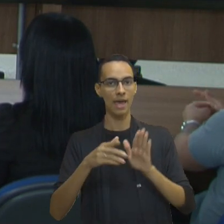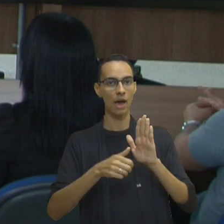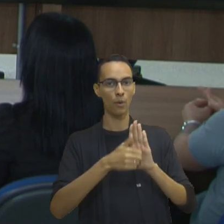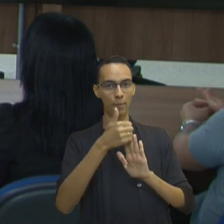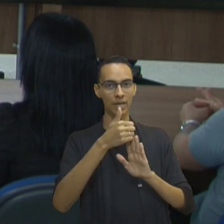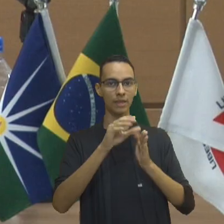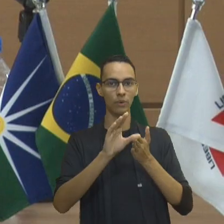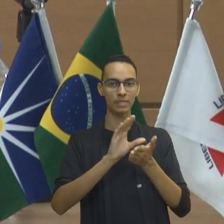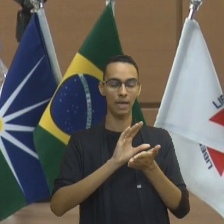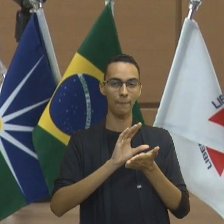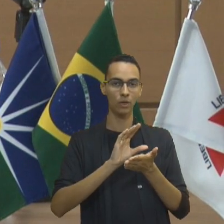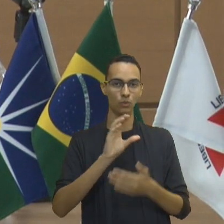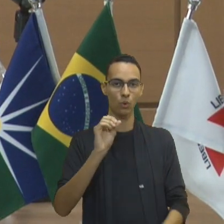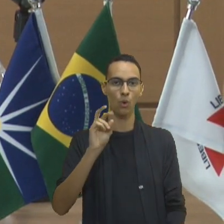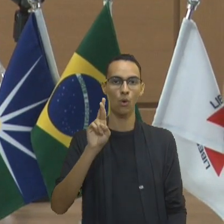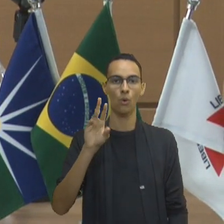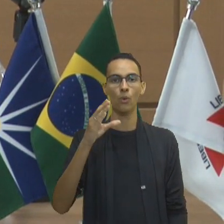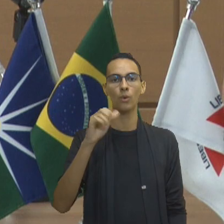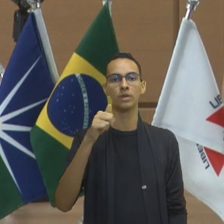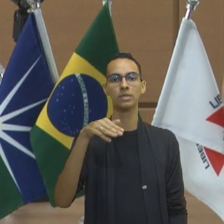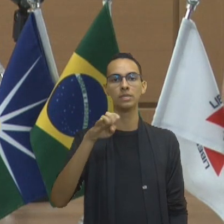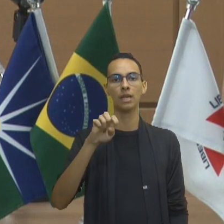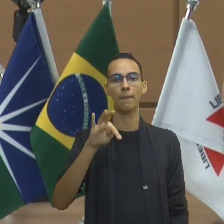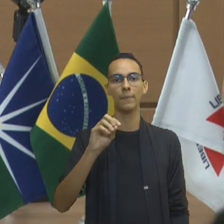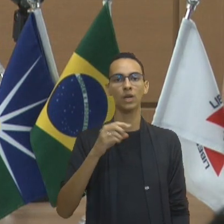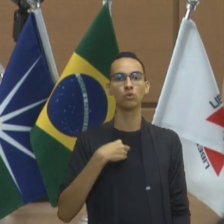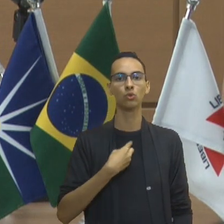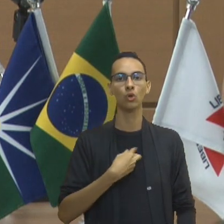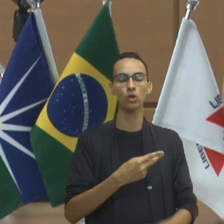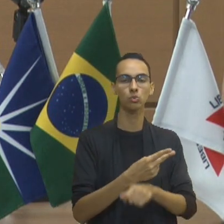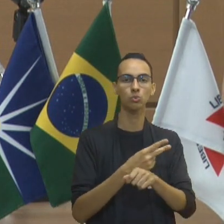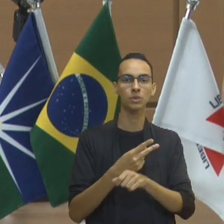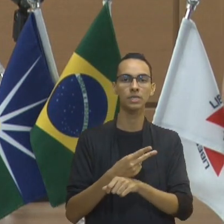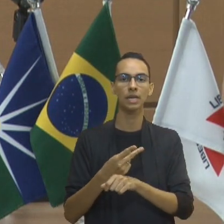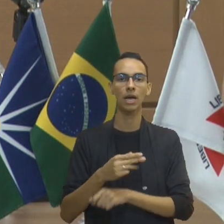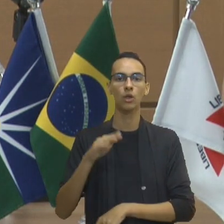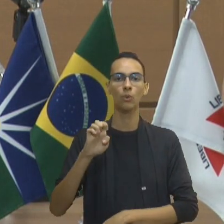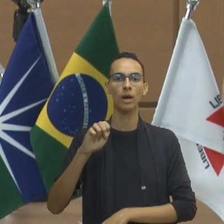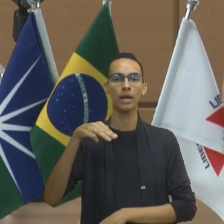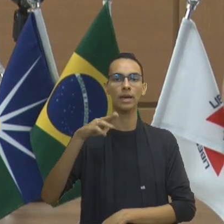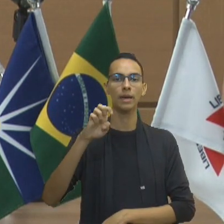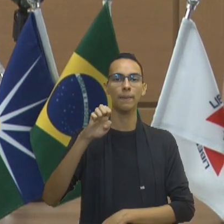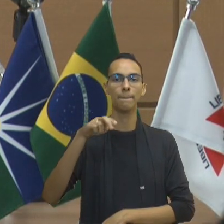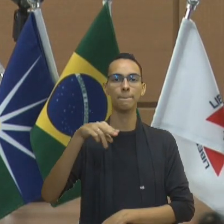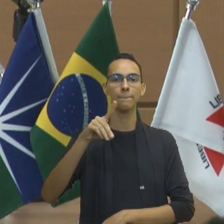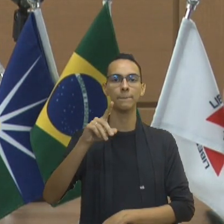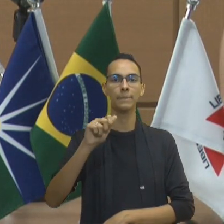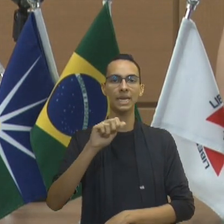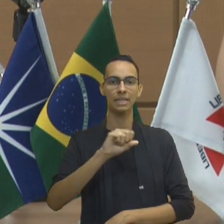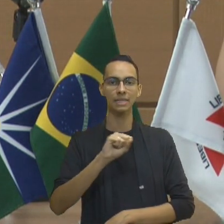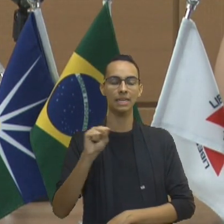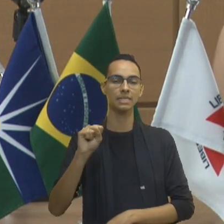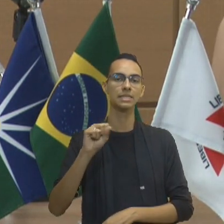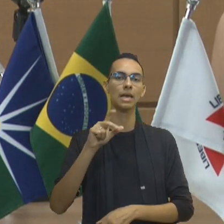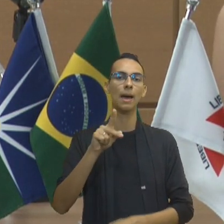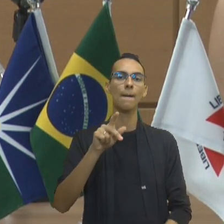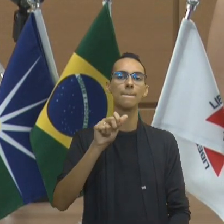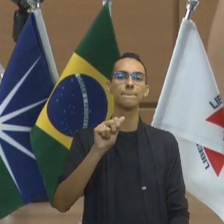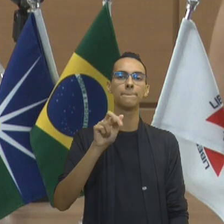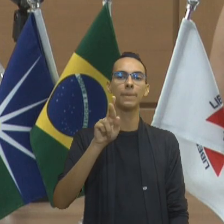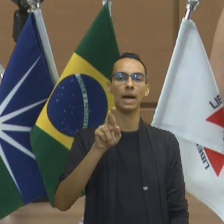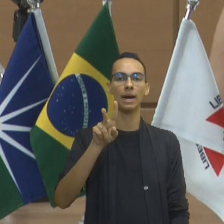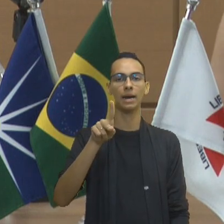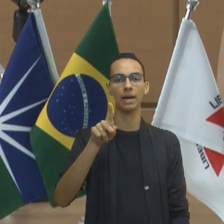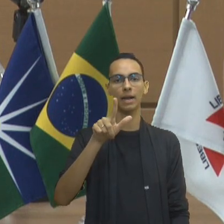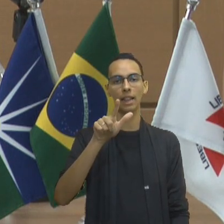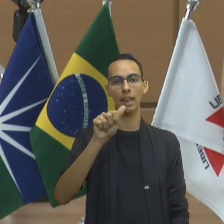estão fazendo, é buscar emendas parlamentares. Mas as emendas parlamentares, de acordo com o que foi